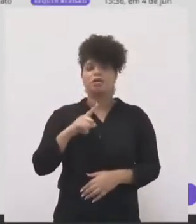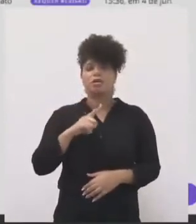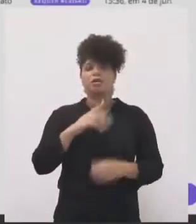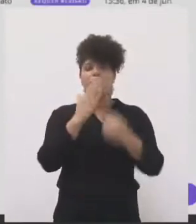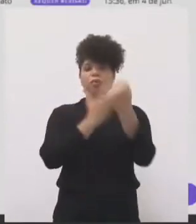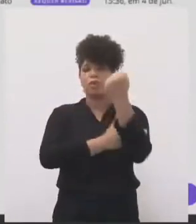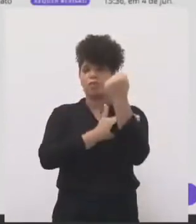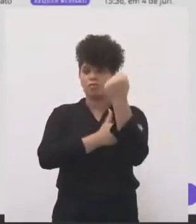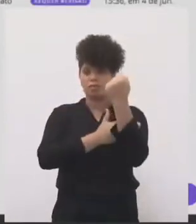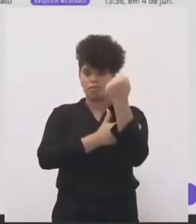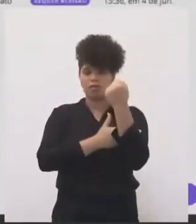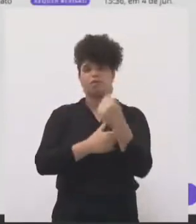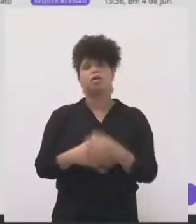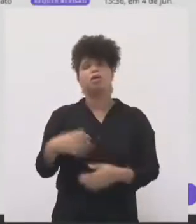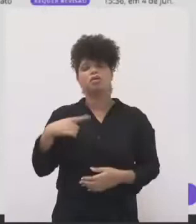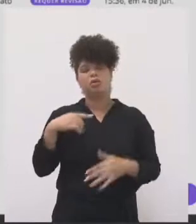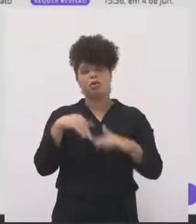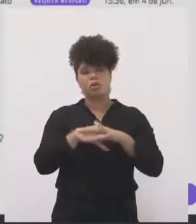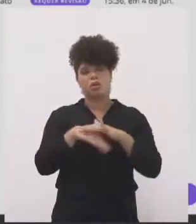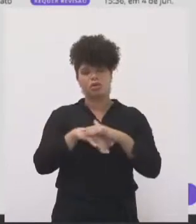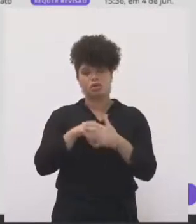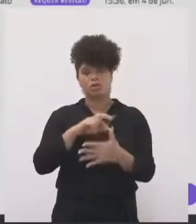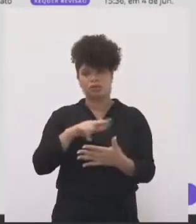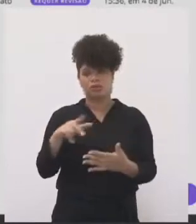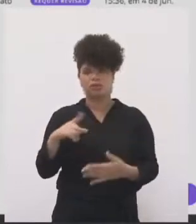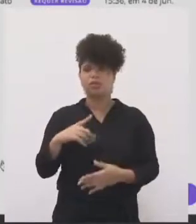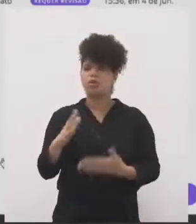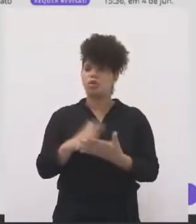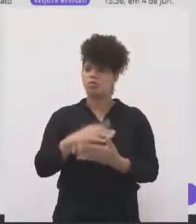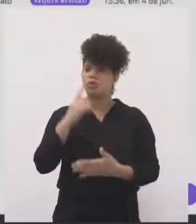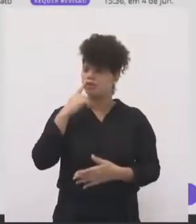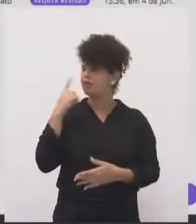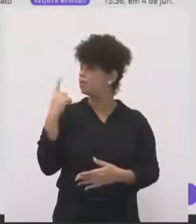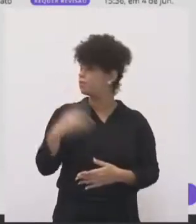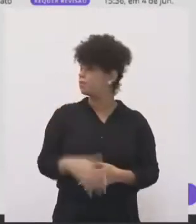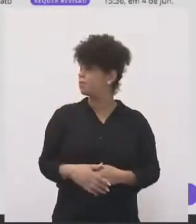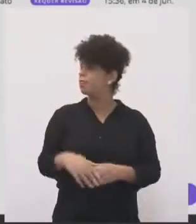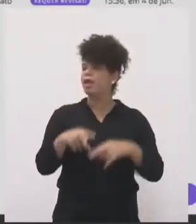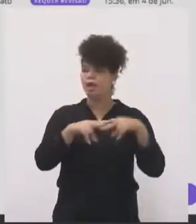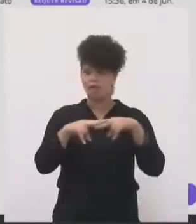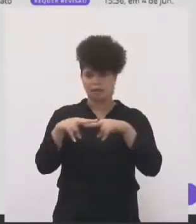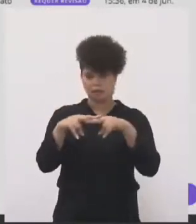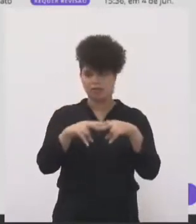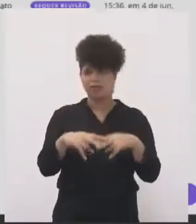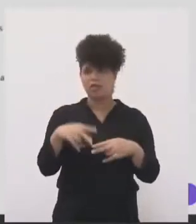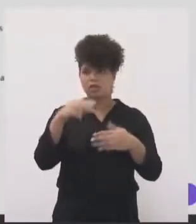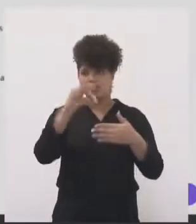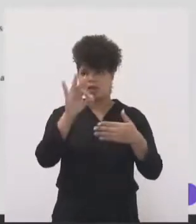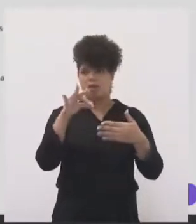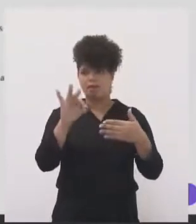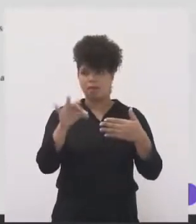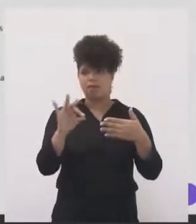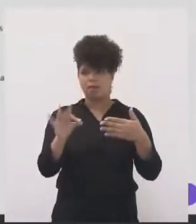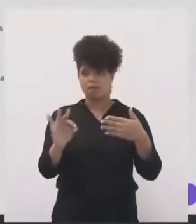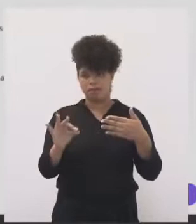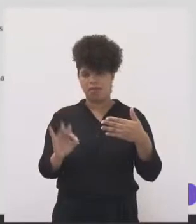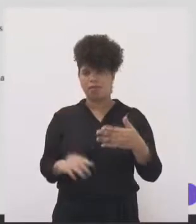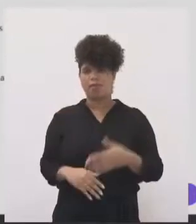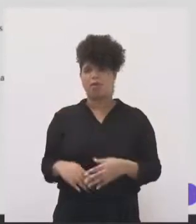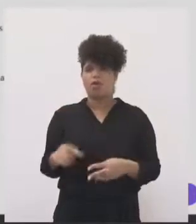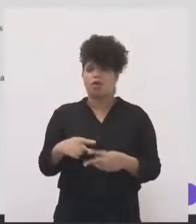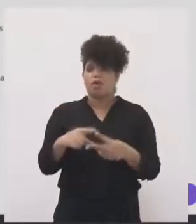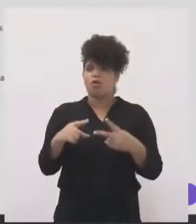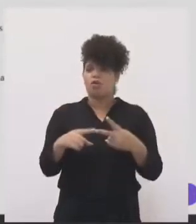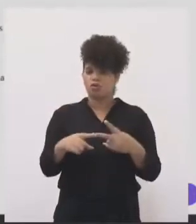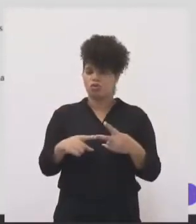aqui que fica guardado esses trabalhinhos. Tem alguns aqui que eu já revisei, estão marcados como aprovados. Tem 2 aqui